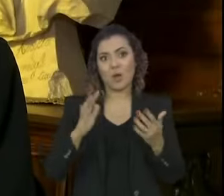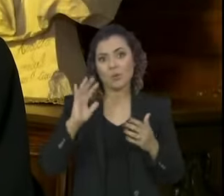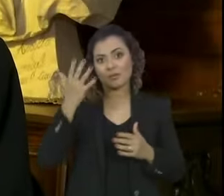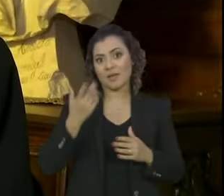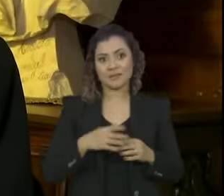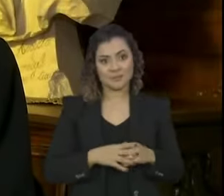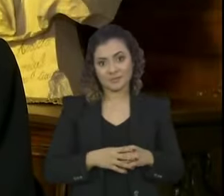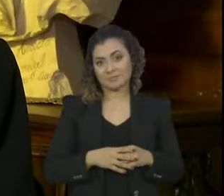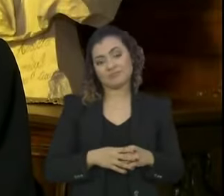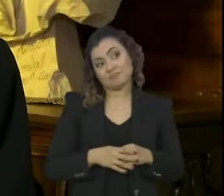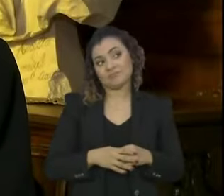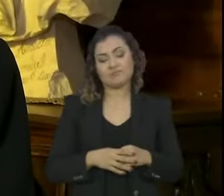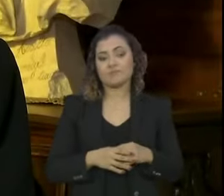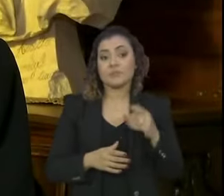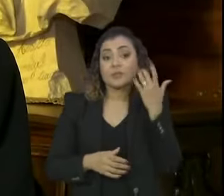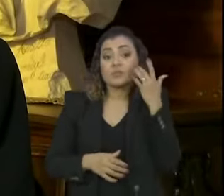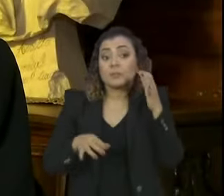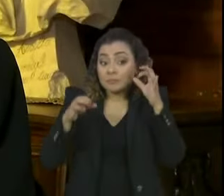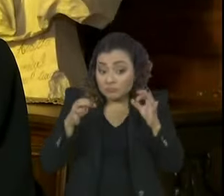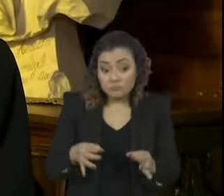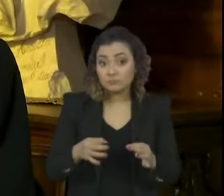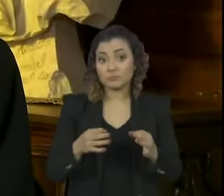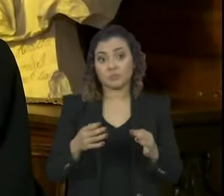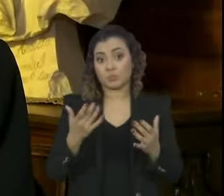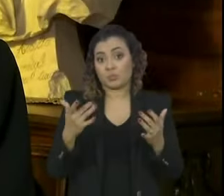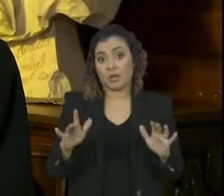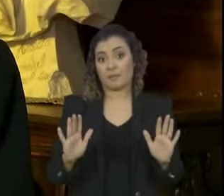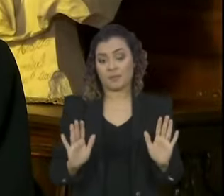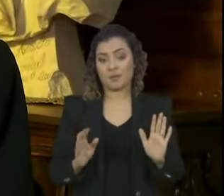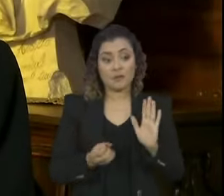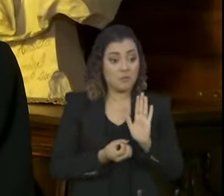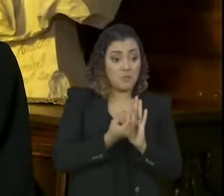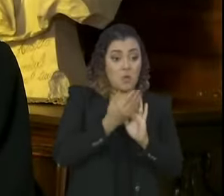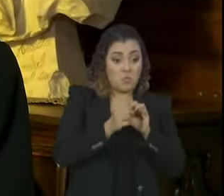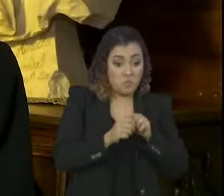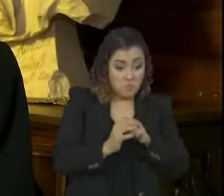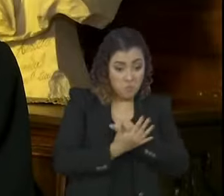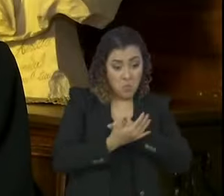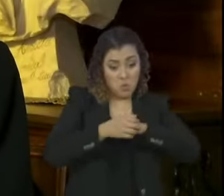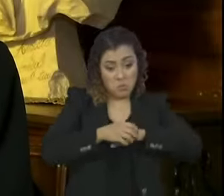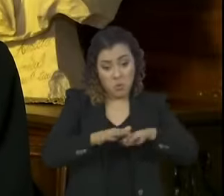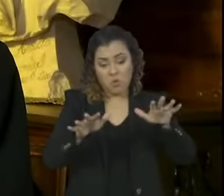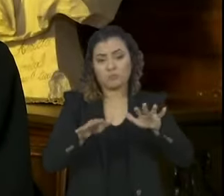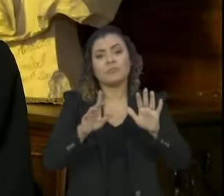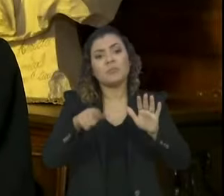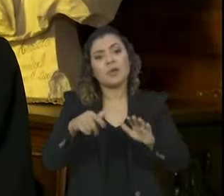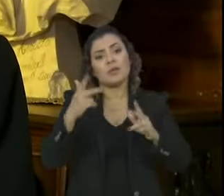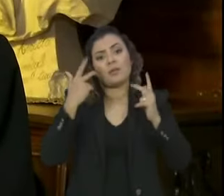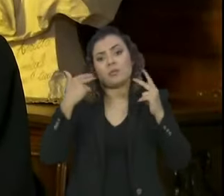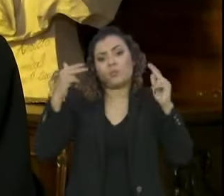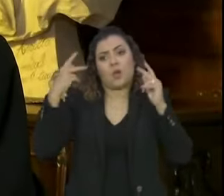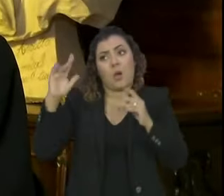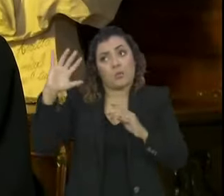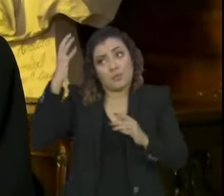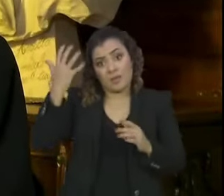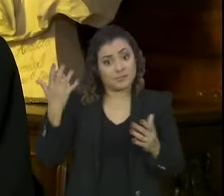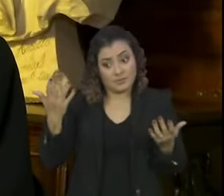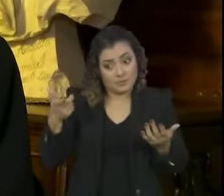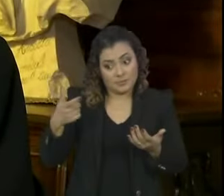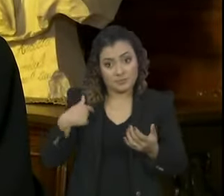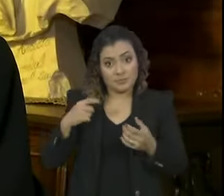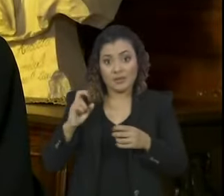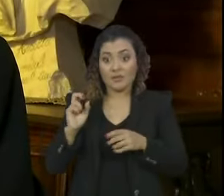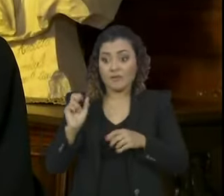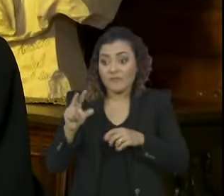ainda não se sabe exatamente qual é a causa do surgimento dessa pandemia mas as causas naturais e depois